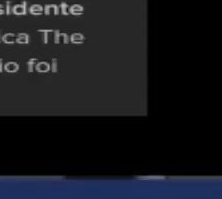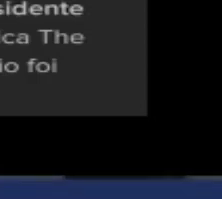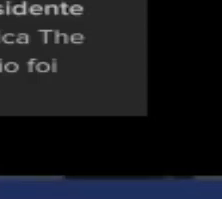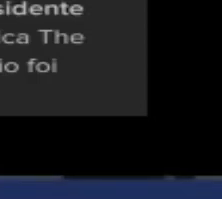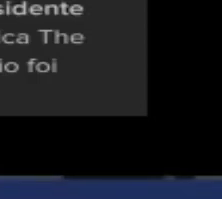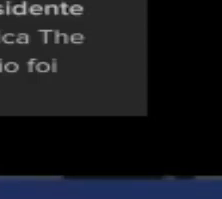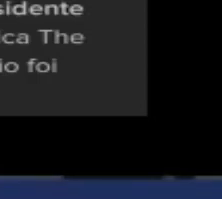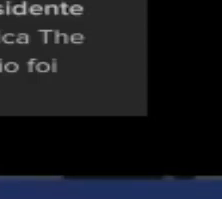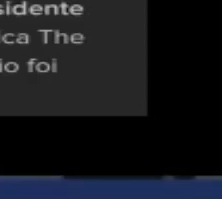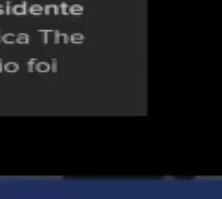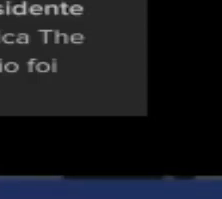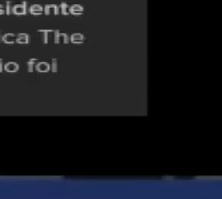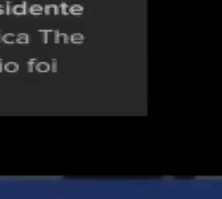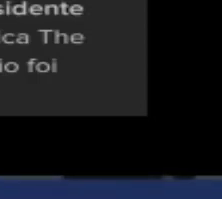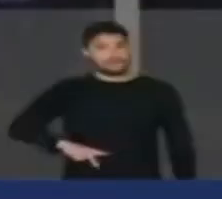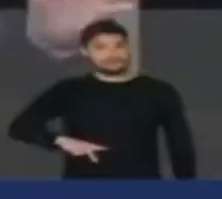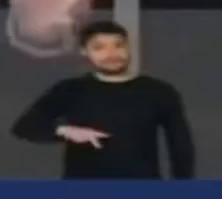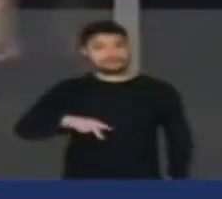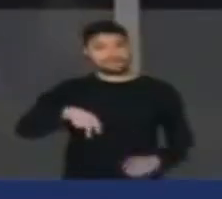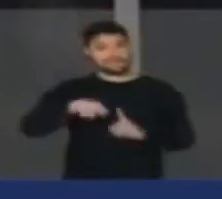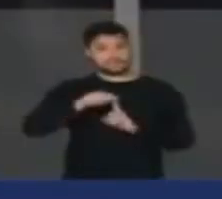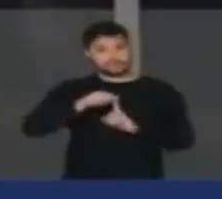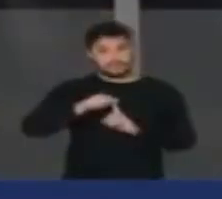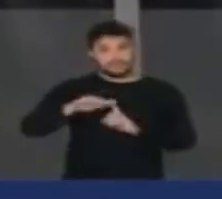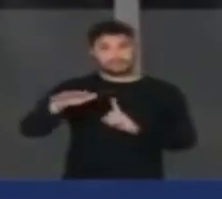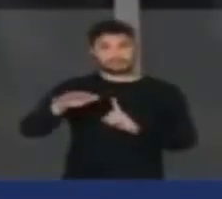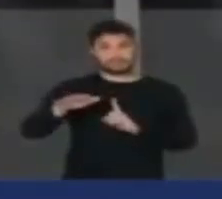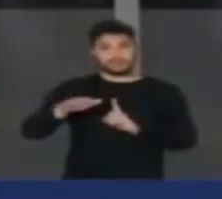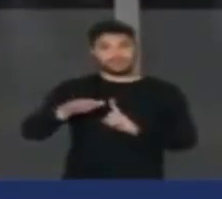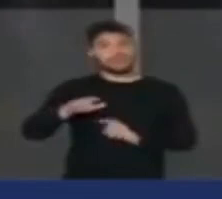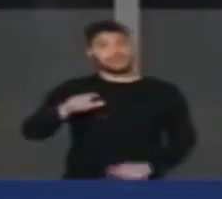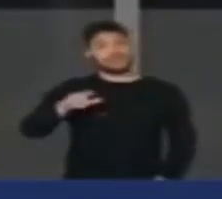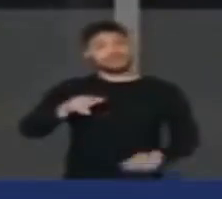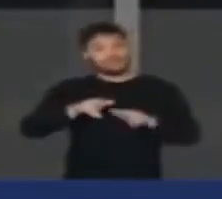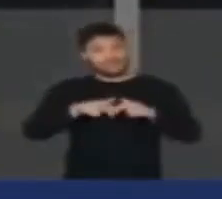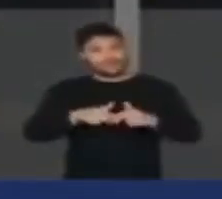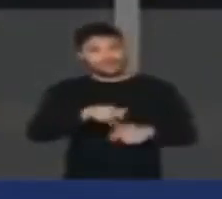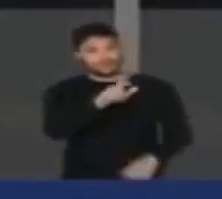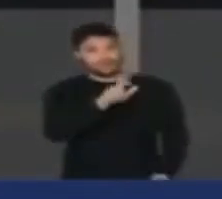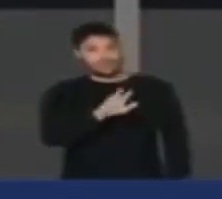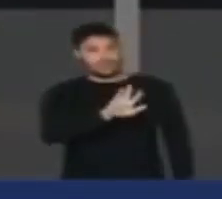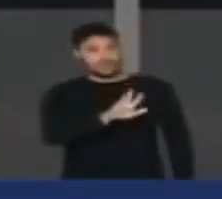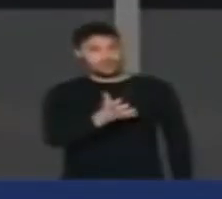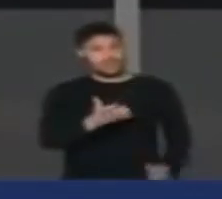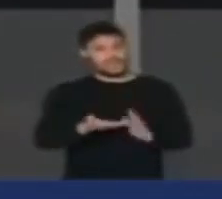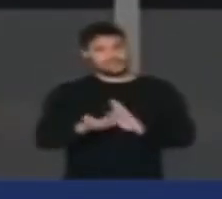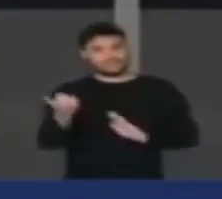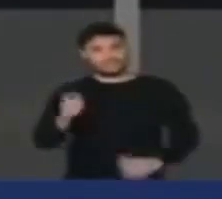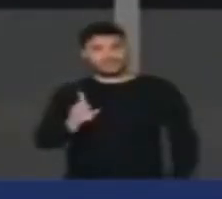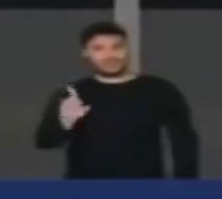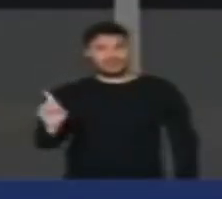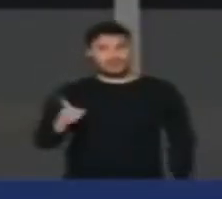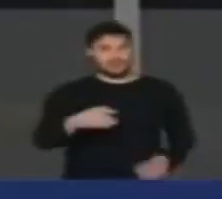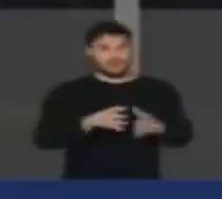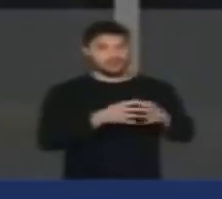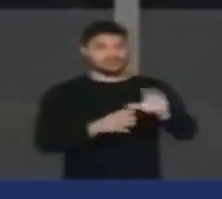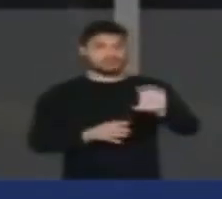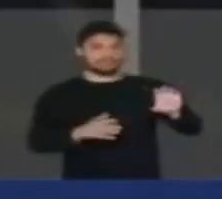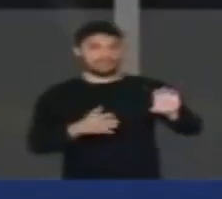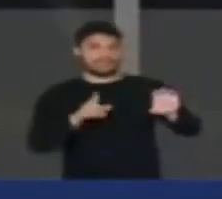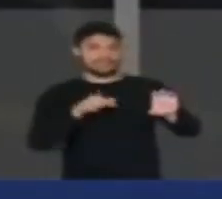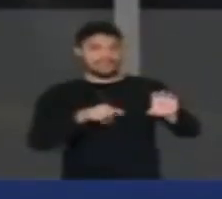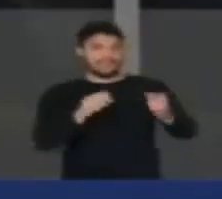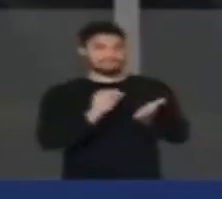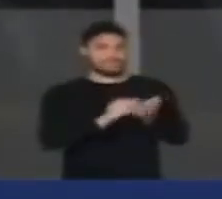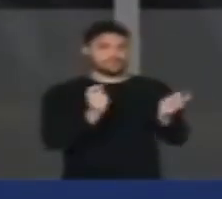melhor presidente do Banco Central do mundo. Talvez seja por isso que Lula queira derrubar. Afinal, quem é da esquerda normalmente são os